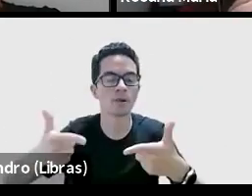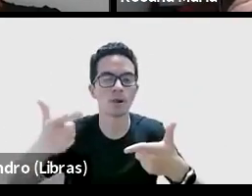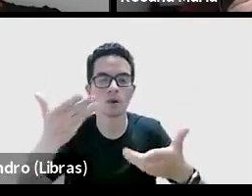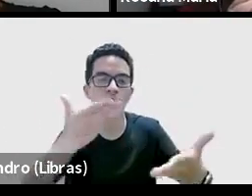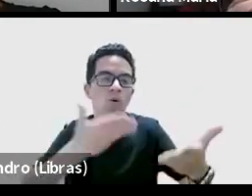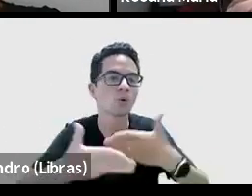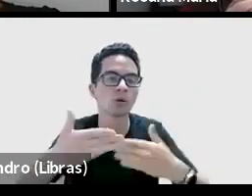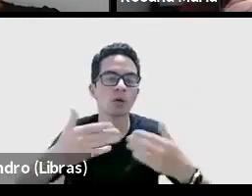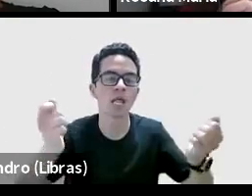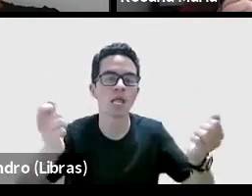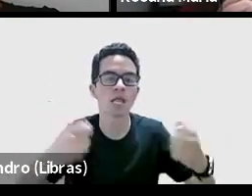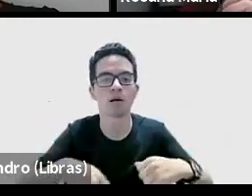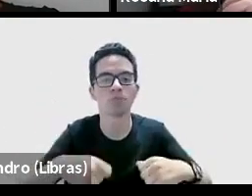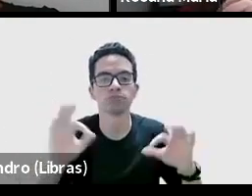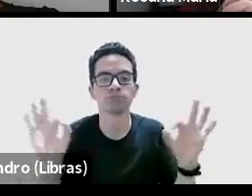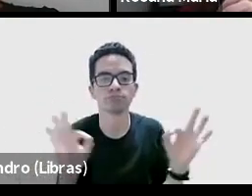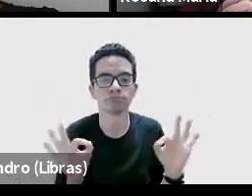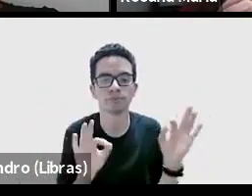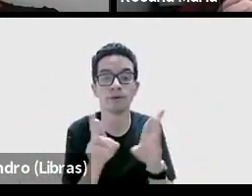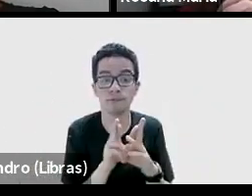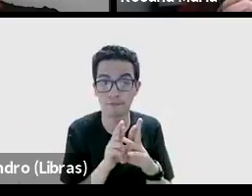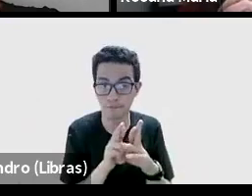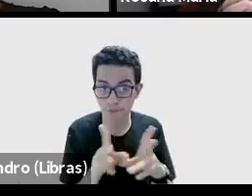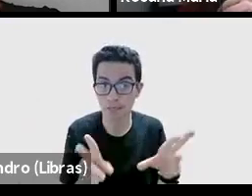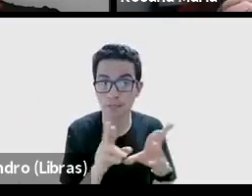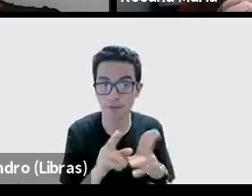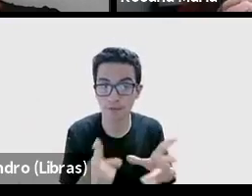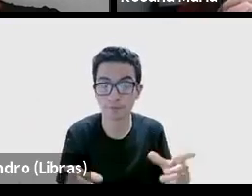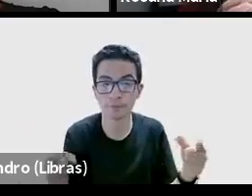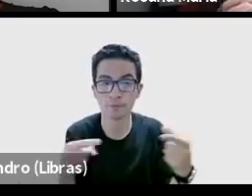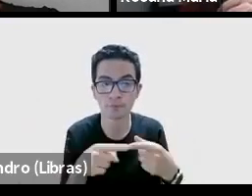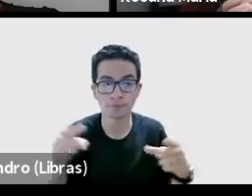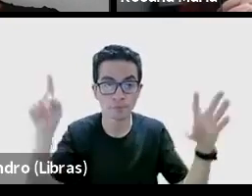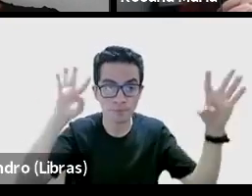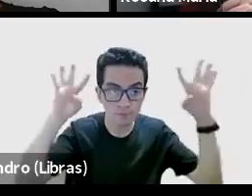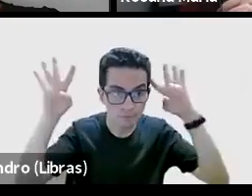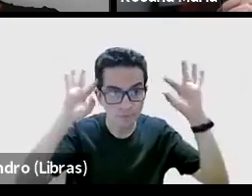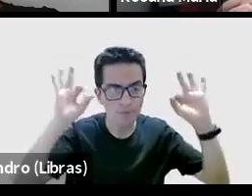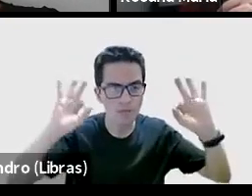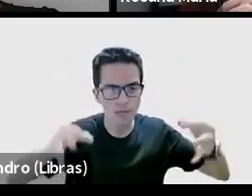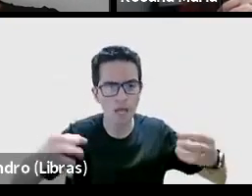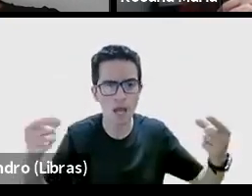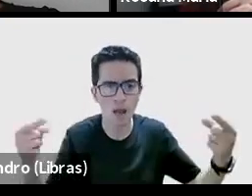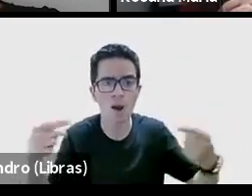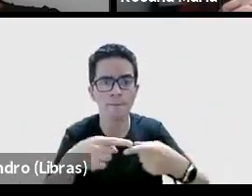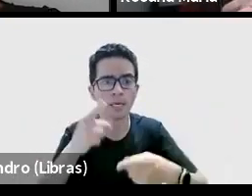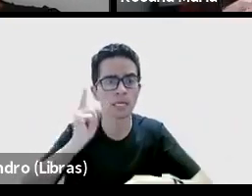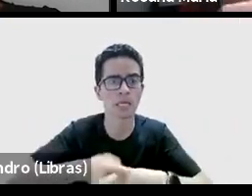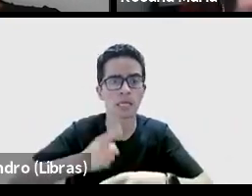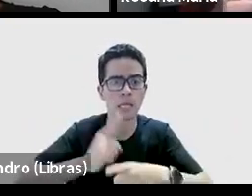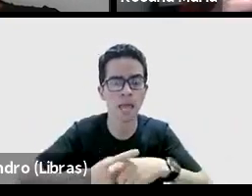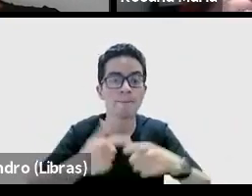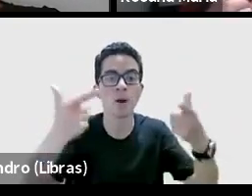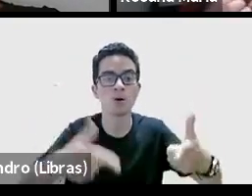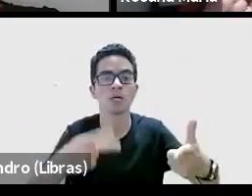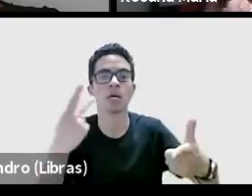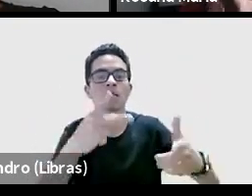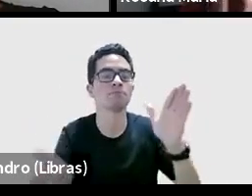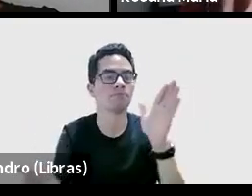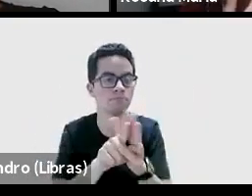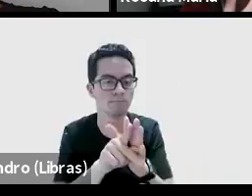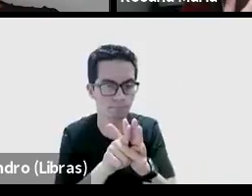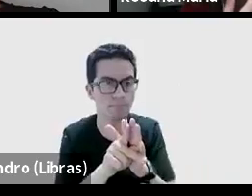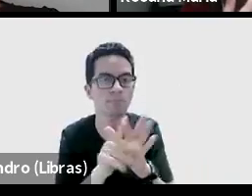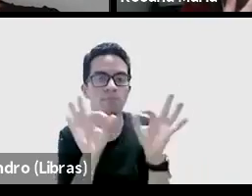não pode estar encapsulado, né, nas nossas teorias, né? Ou seja, a gente tem que sair desse lugar, né,